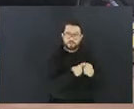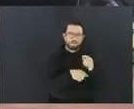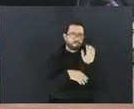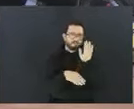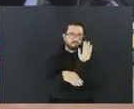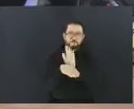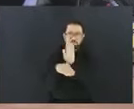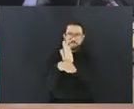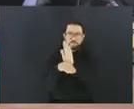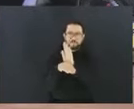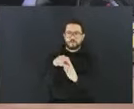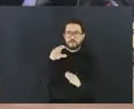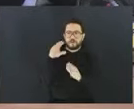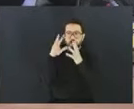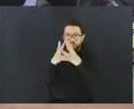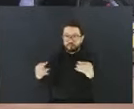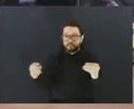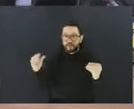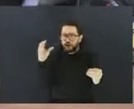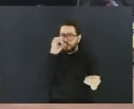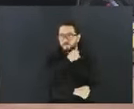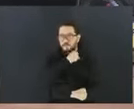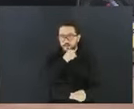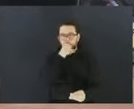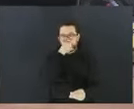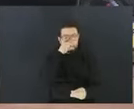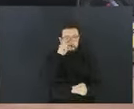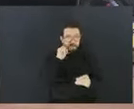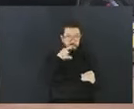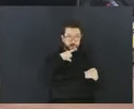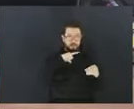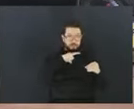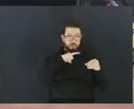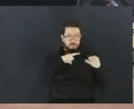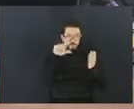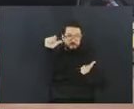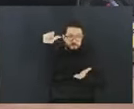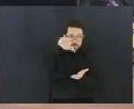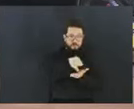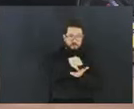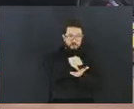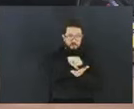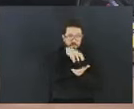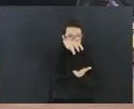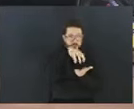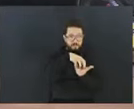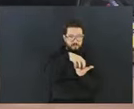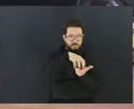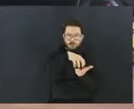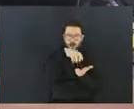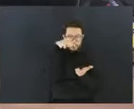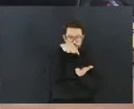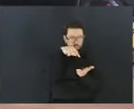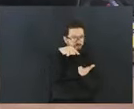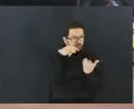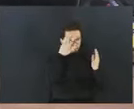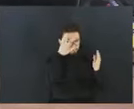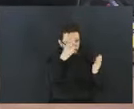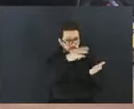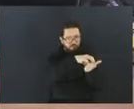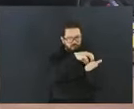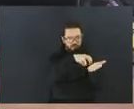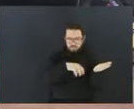policial, módulo Havana, módulo policial, ele é deslocado para um outro bairro ou para uma outra rua onde